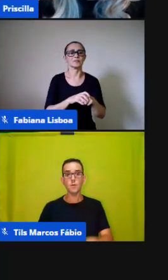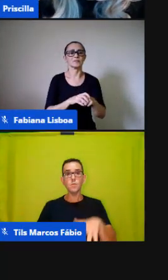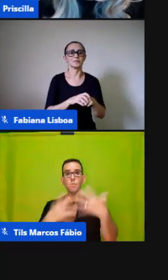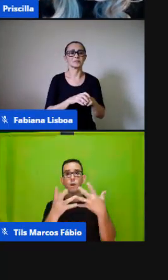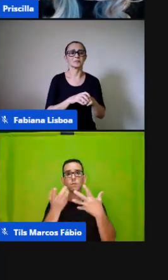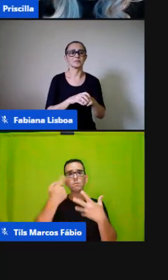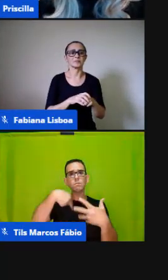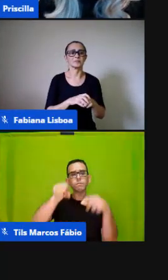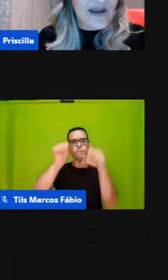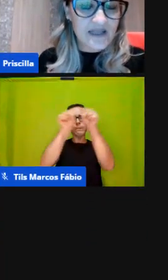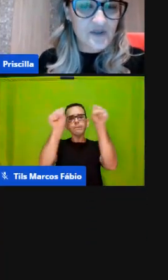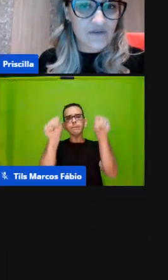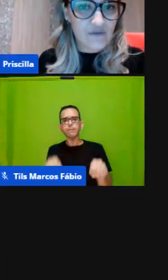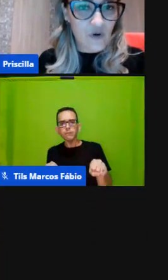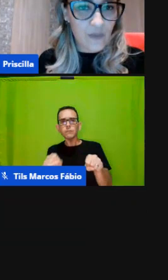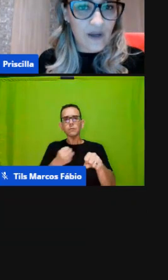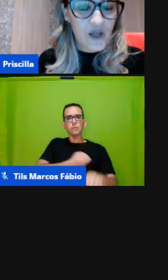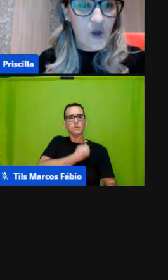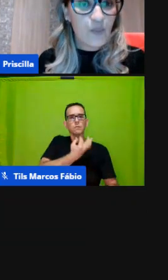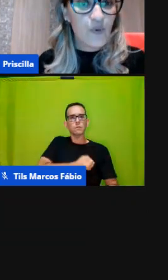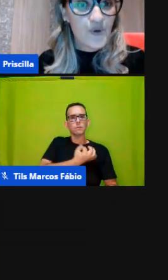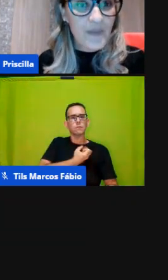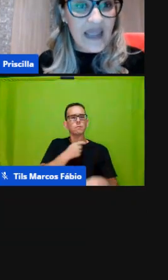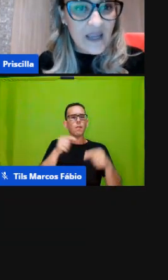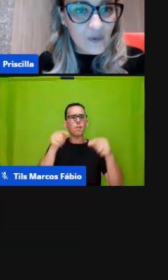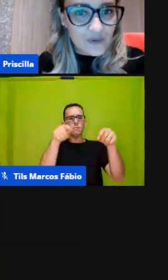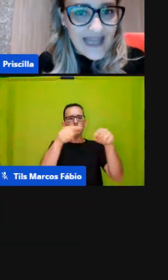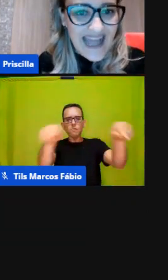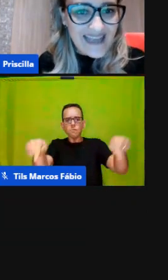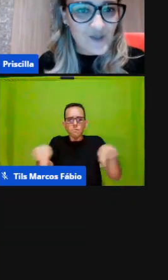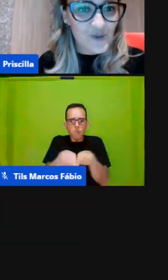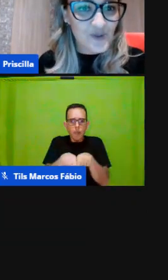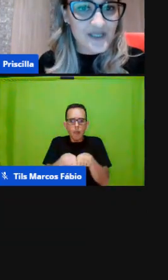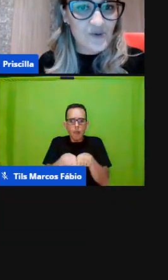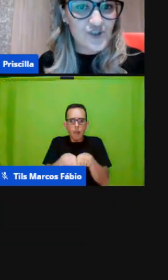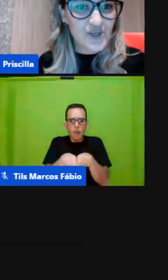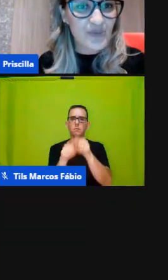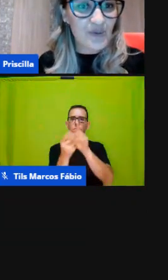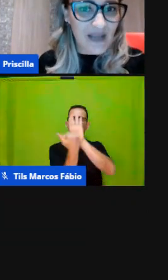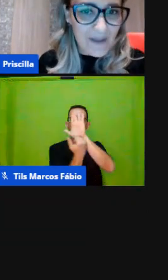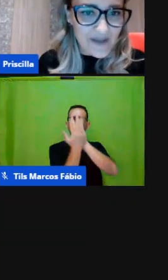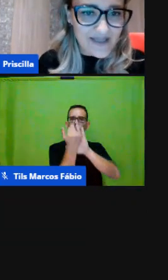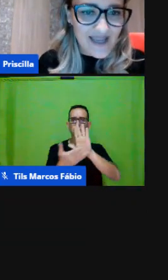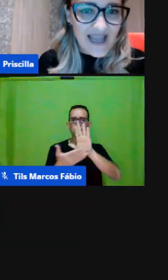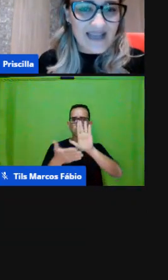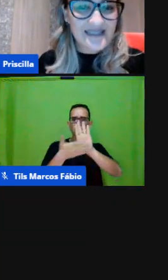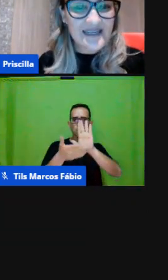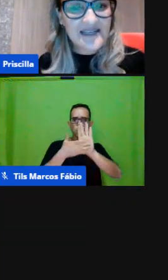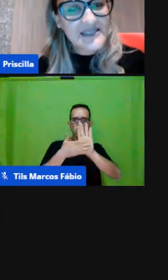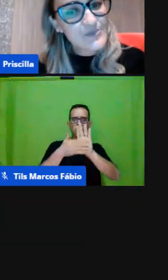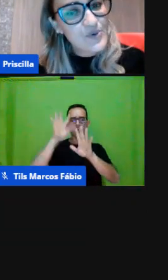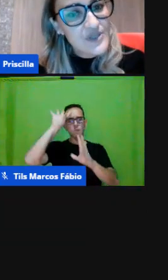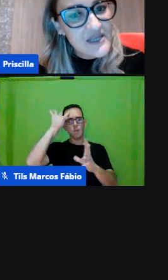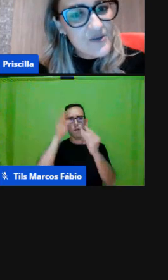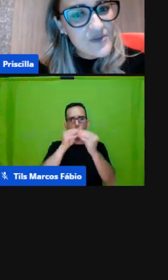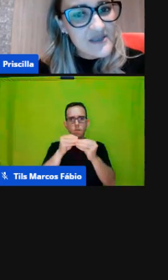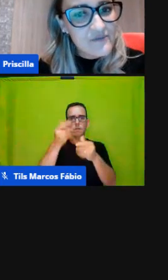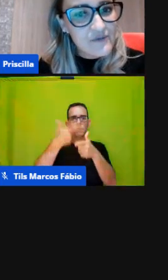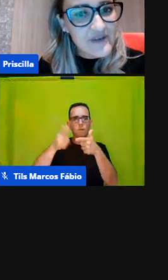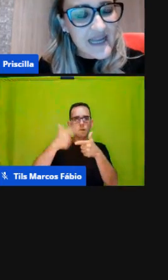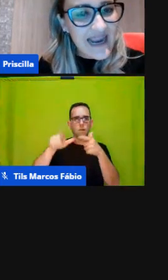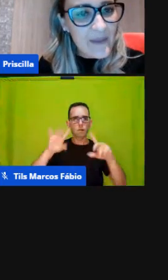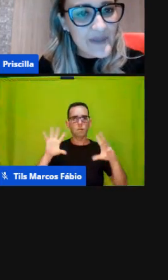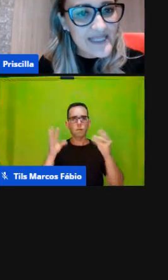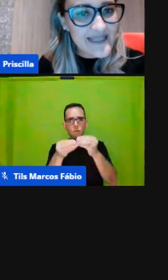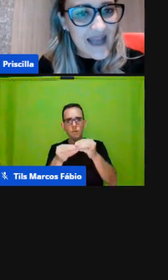grandezas e medidas, espaço e forma, por meio da resolução de problemas, as crianças poderão